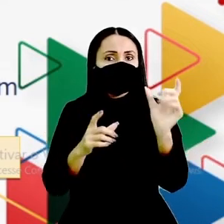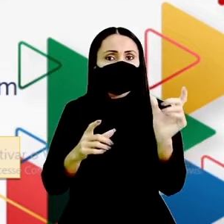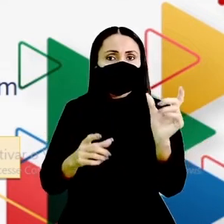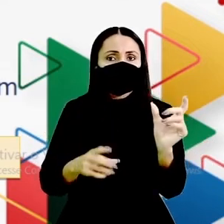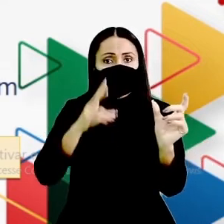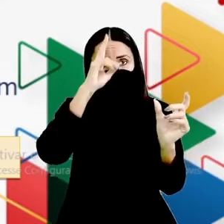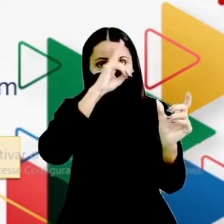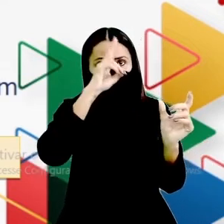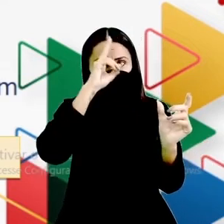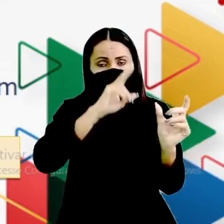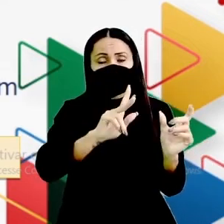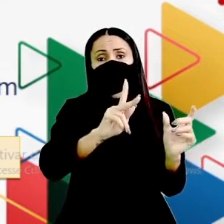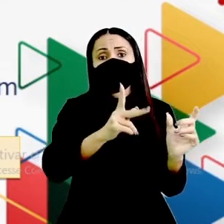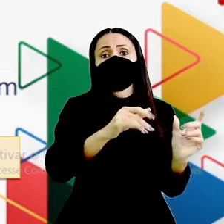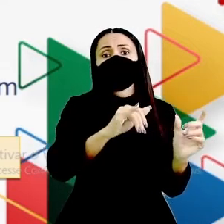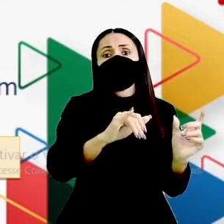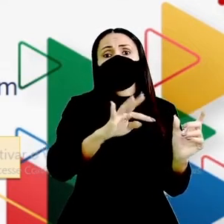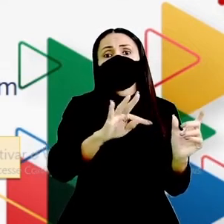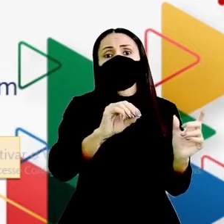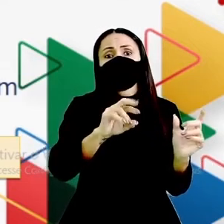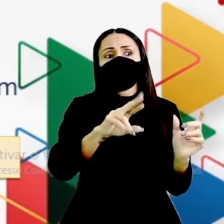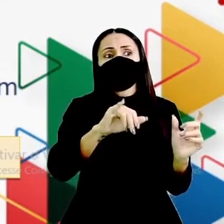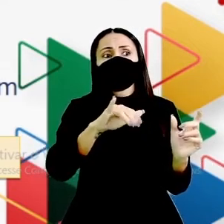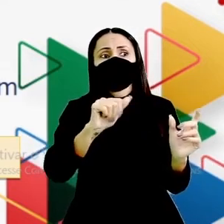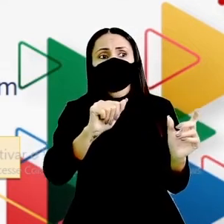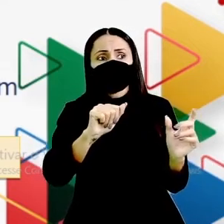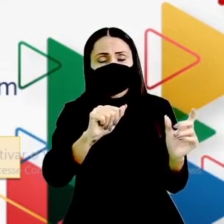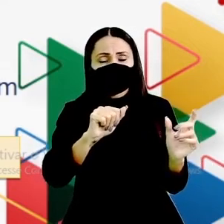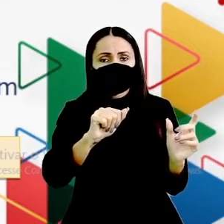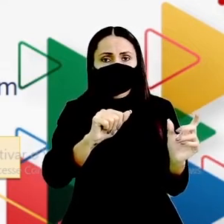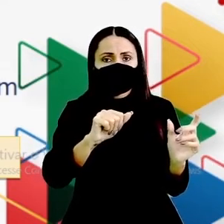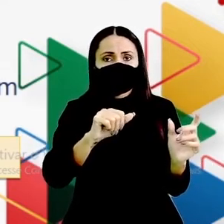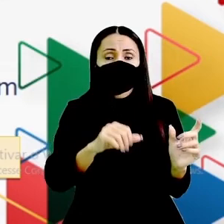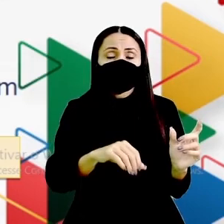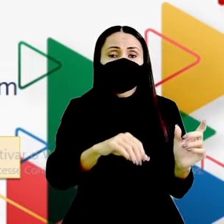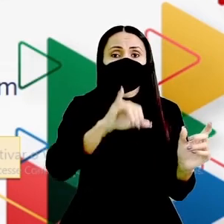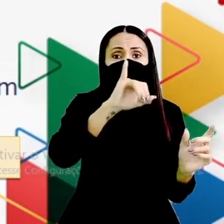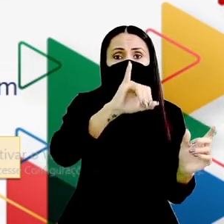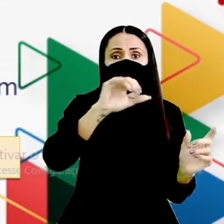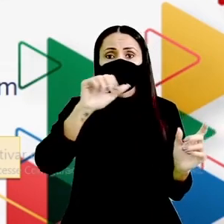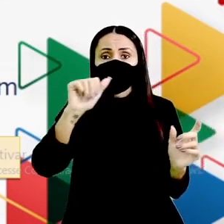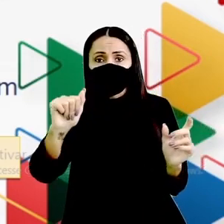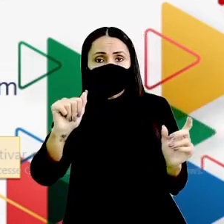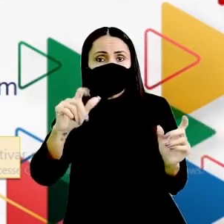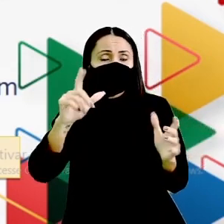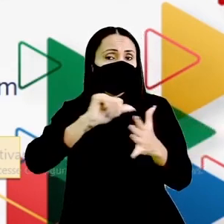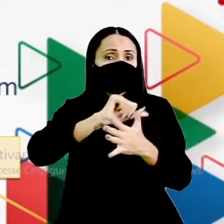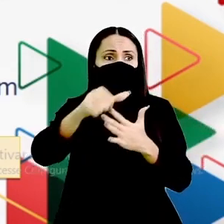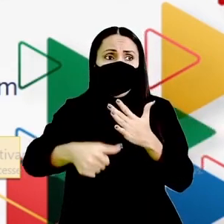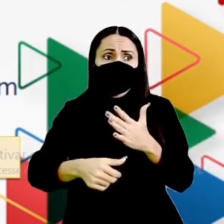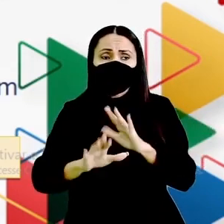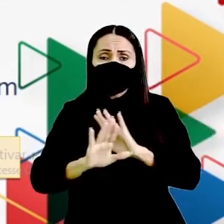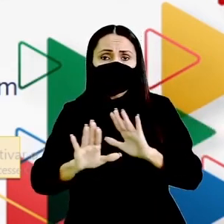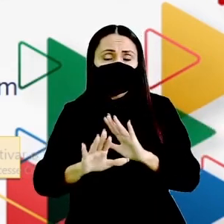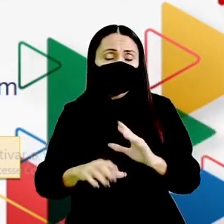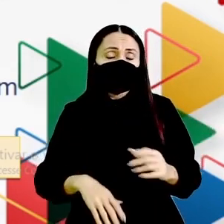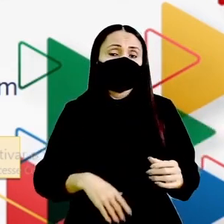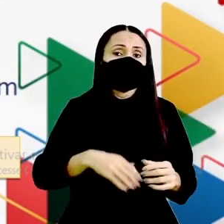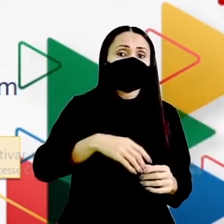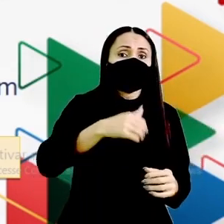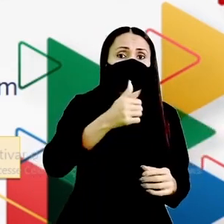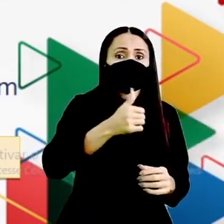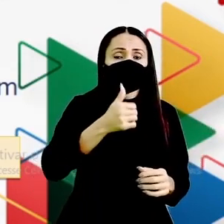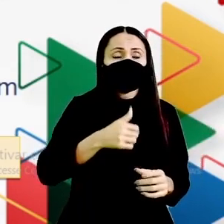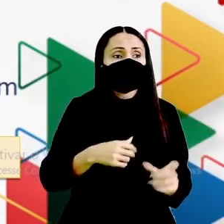história, o riá, isso aí, esse i e esse a não são vogais. Eu tenho primeiro uma semivogal, que é o i,